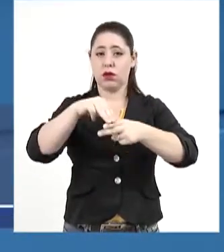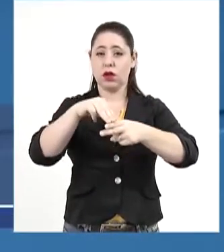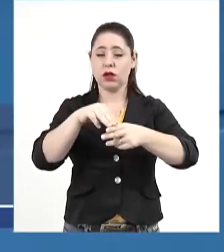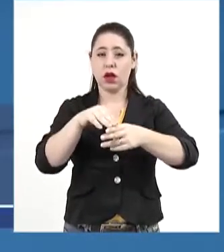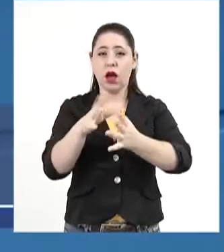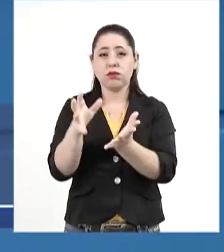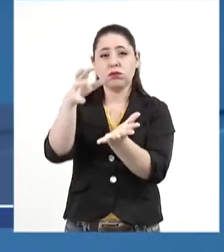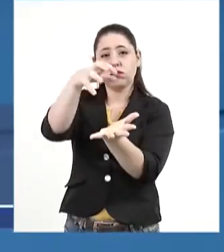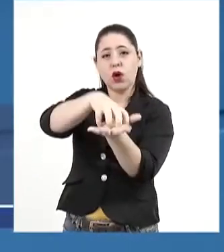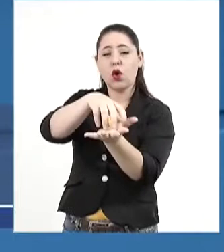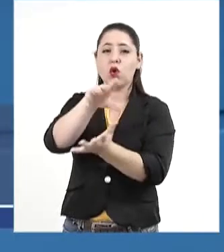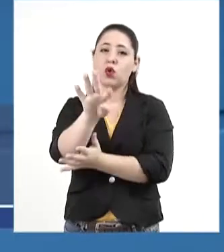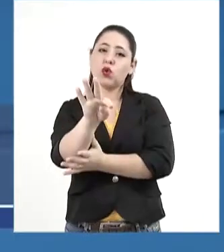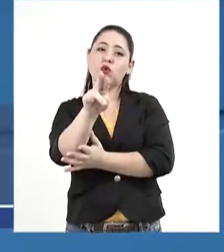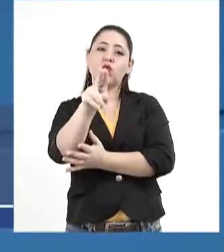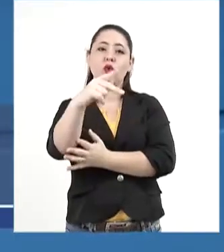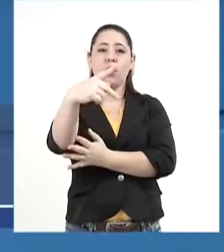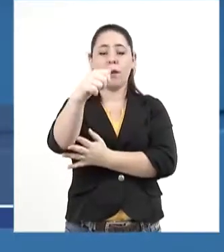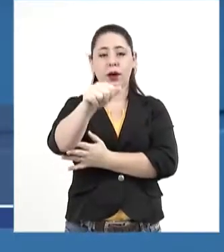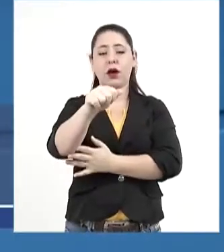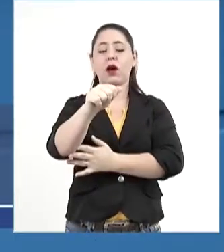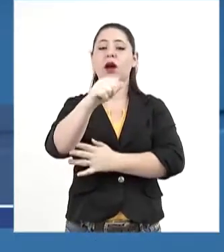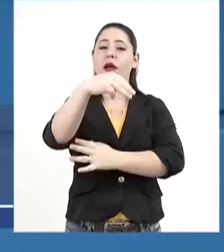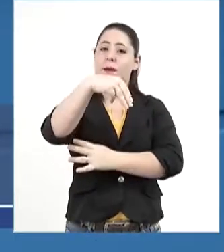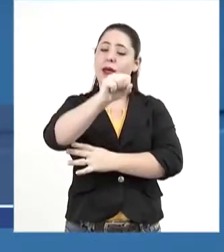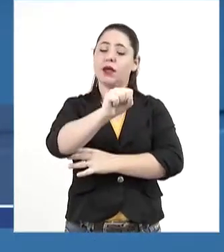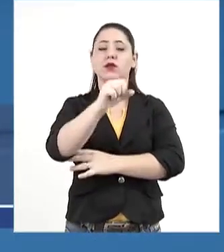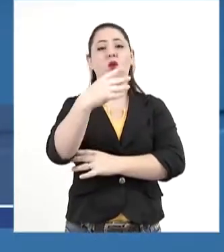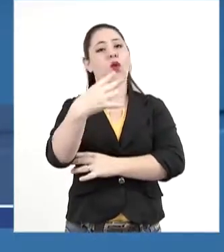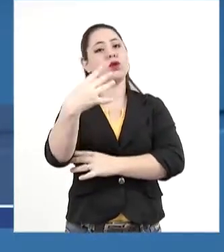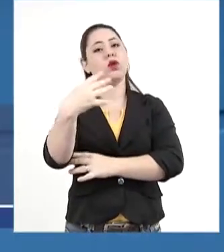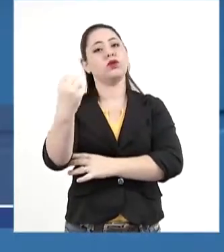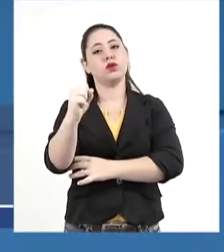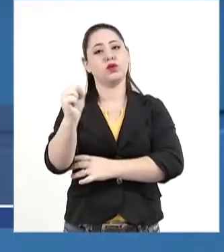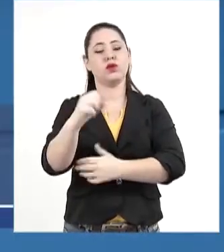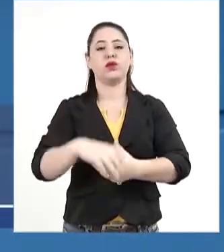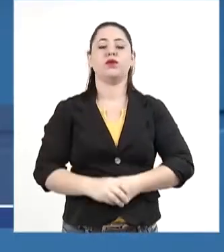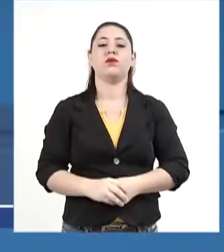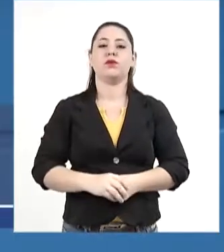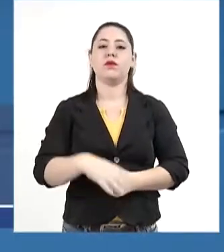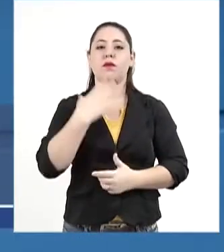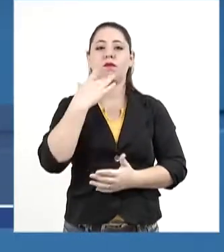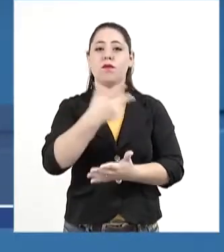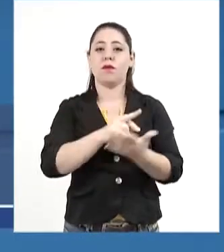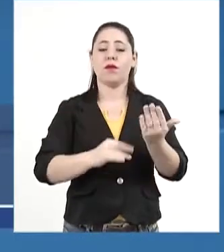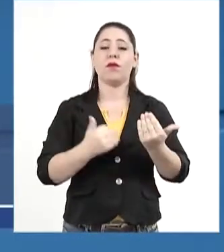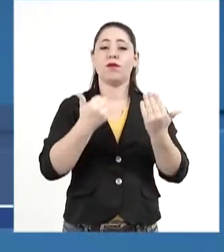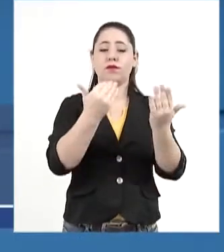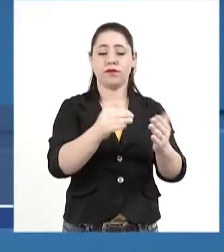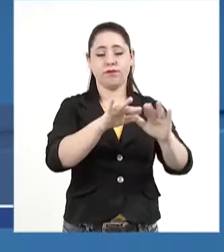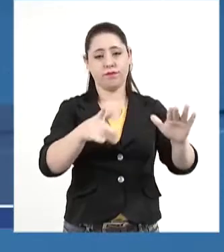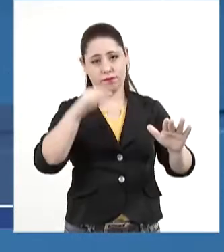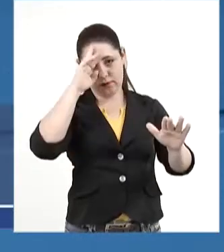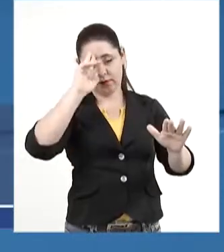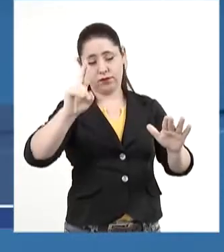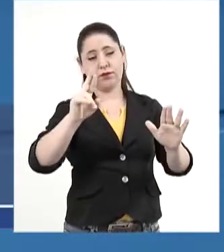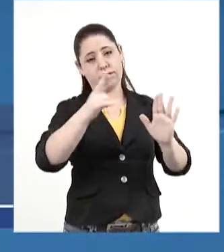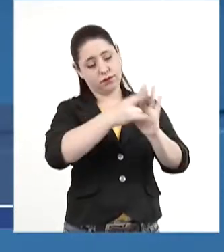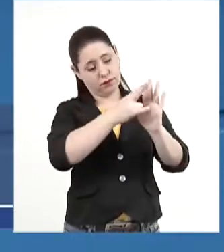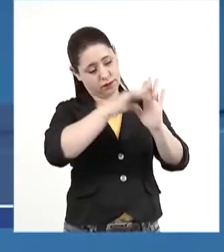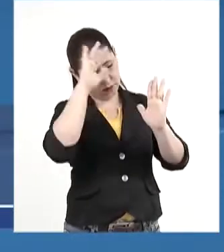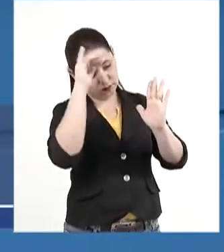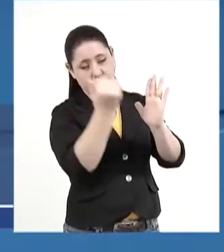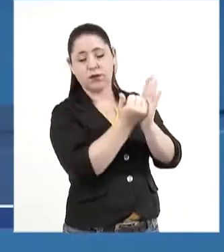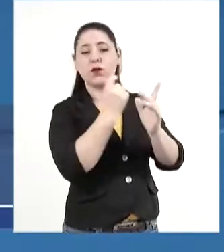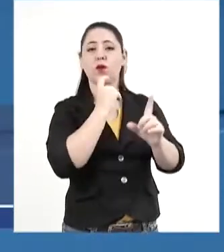assentamento Tupambaí, na MS 448. Requerimento encaminhado à mesa diretora nos termos do inciso 5º do